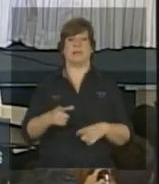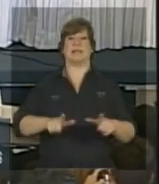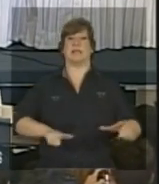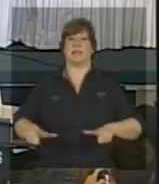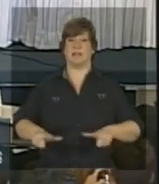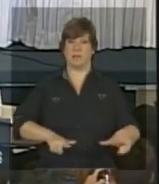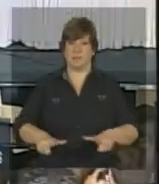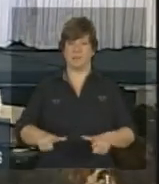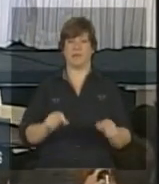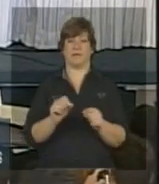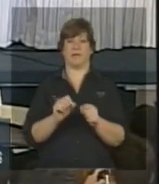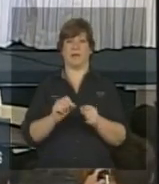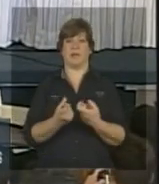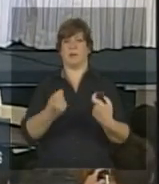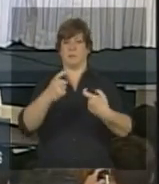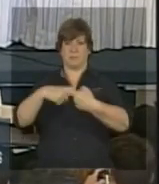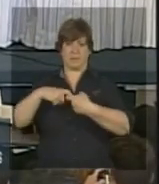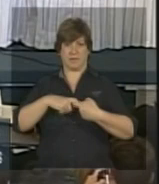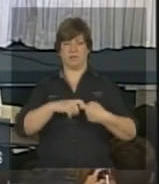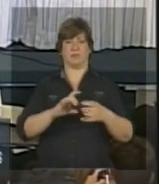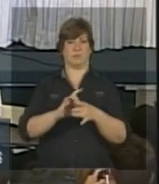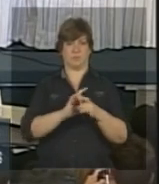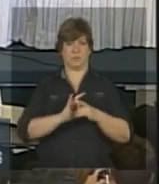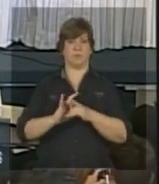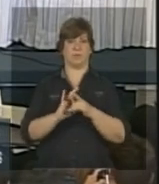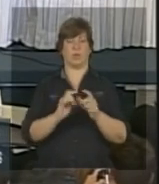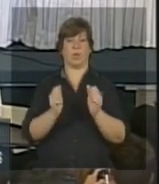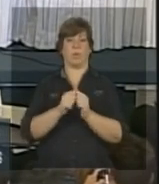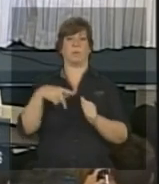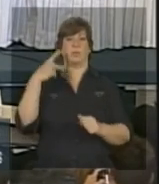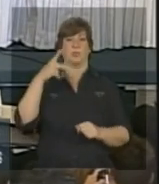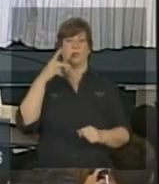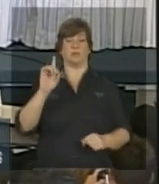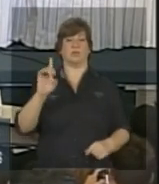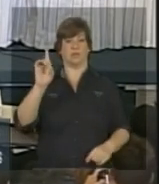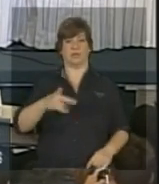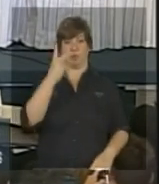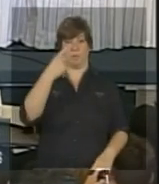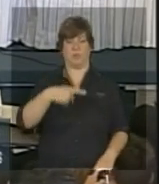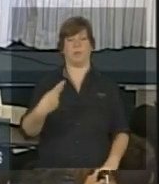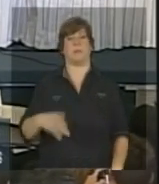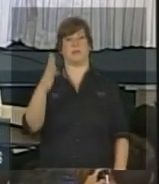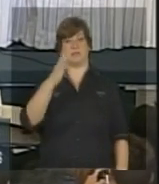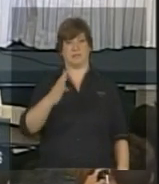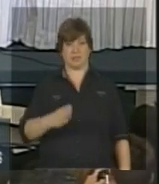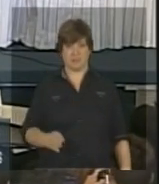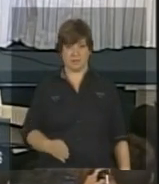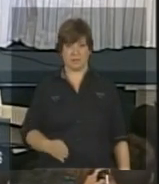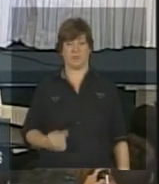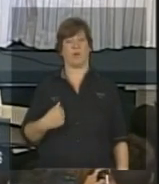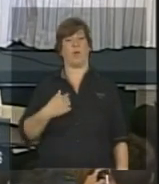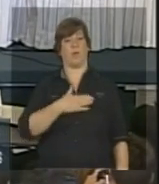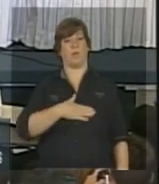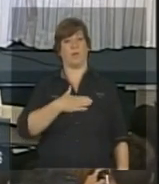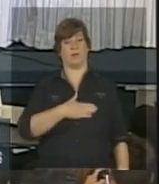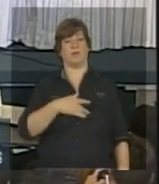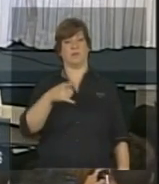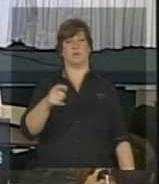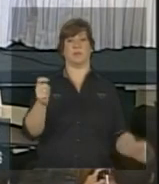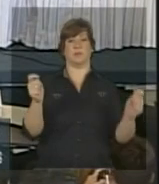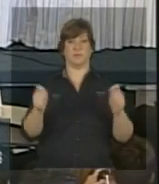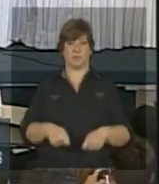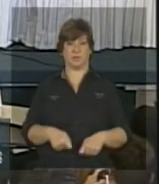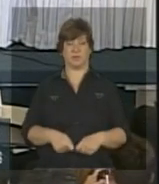trabalho desenvolvido e pela parceria com as políticas de direitos humanos no Brasil. Gostaria que a senhora fosse portadora